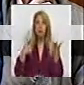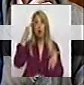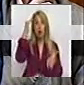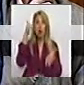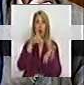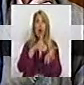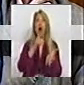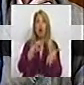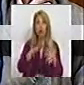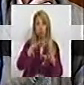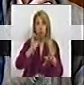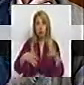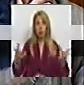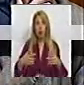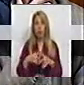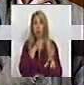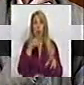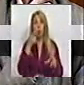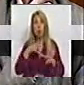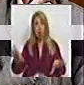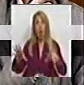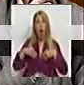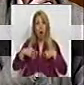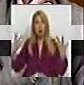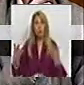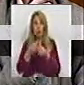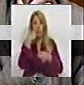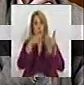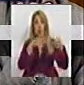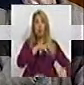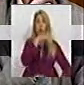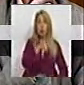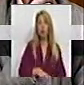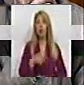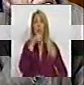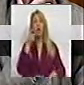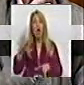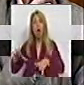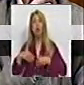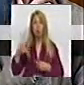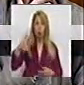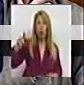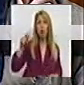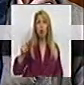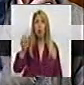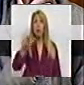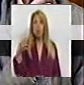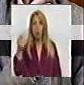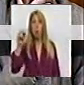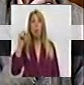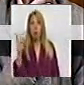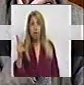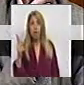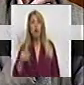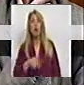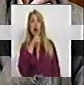assumi com os portugueses, dos compromissos que eu assumi com o Bloco de Esquerda, com o PCP e com o PEV, e dos